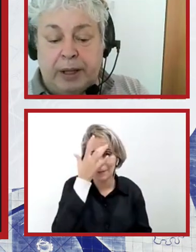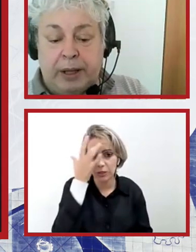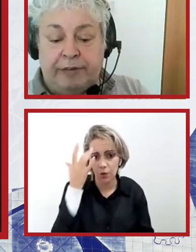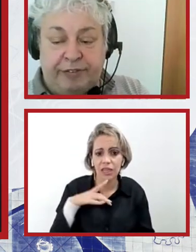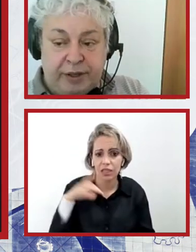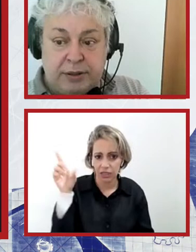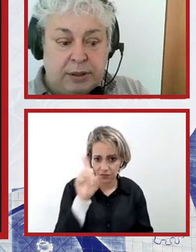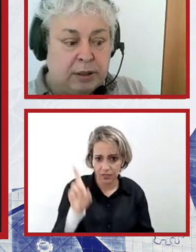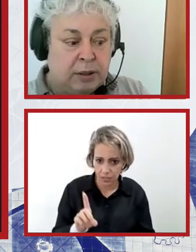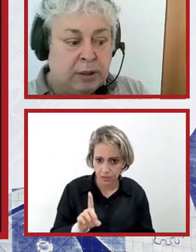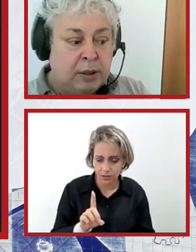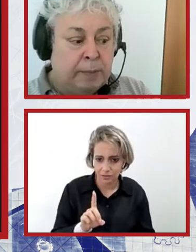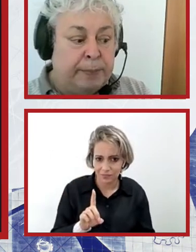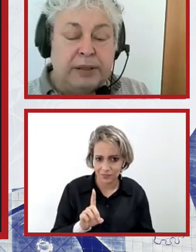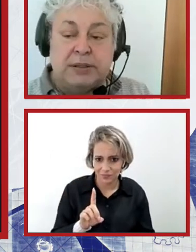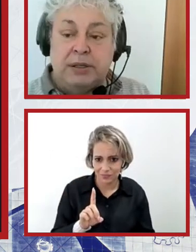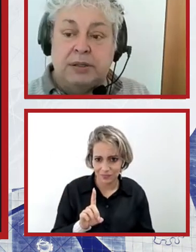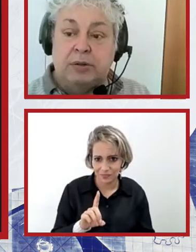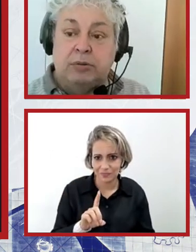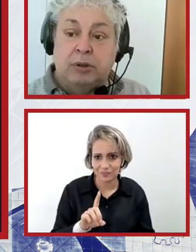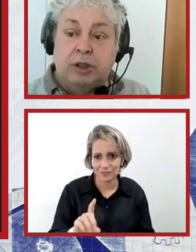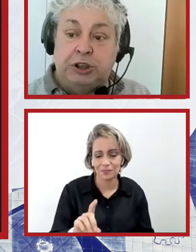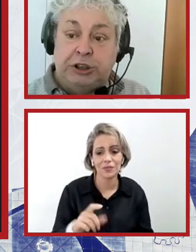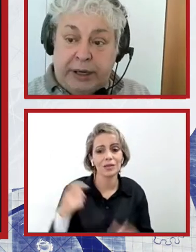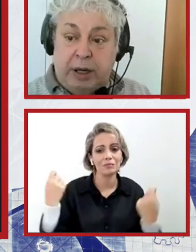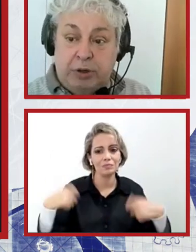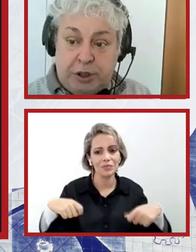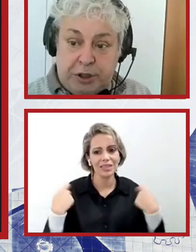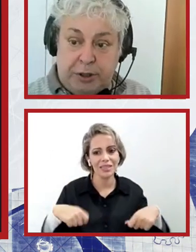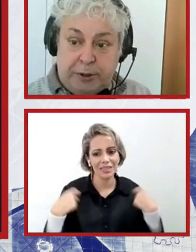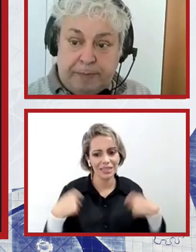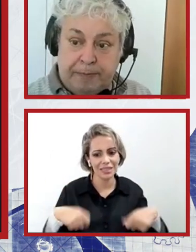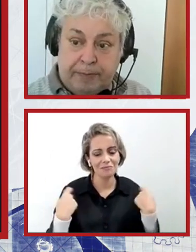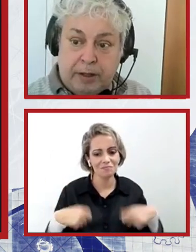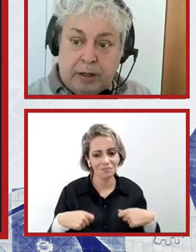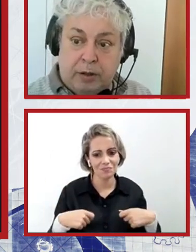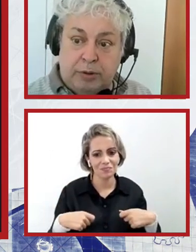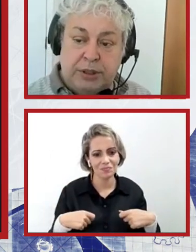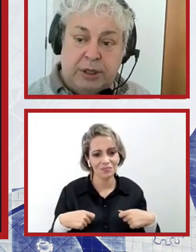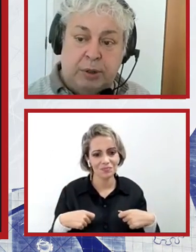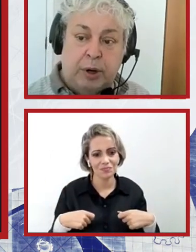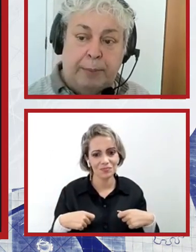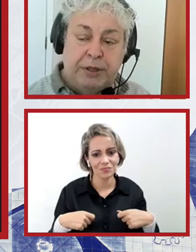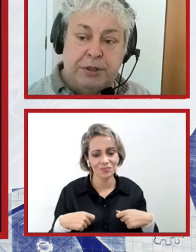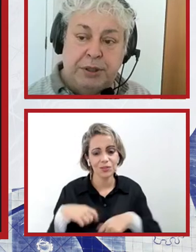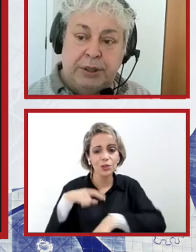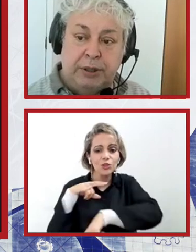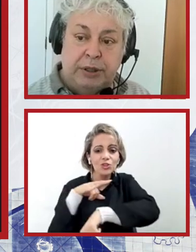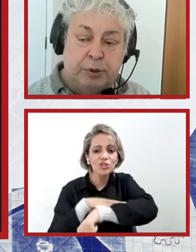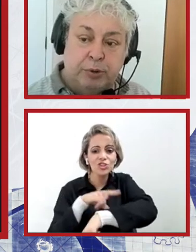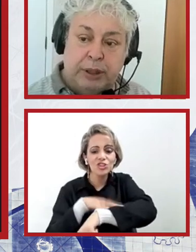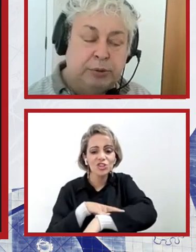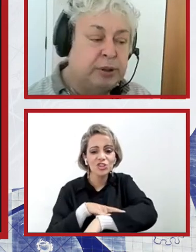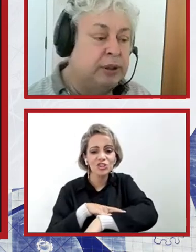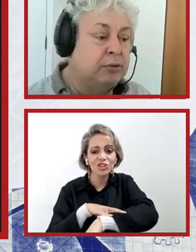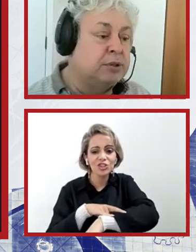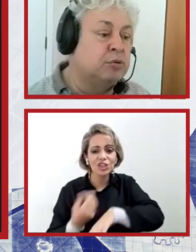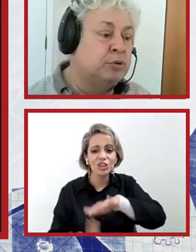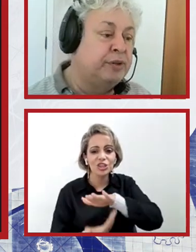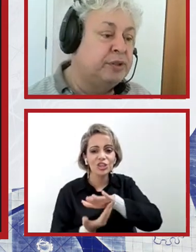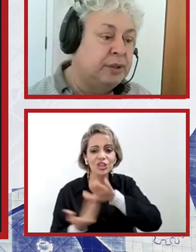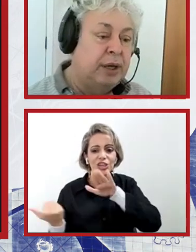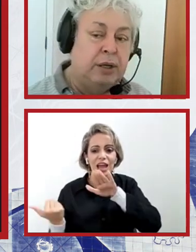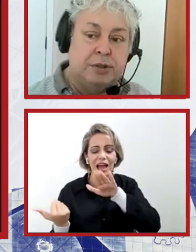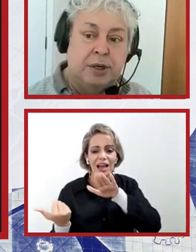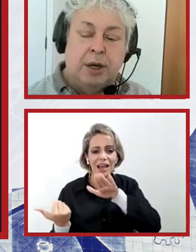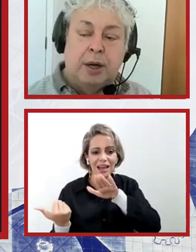deficiência física precisam tirar o xixi. Ou seja, a bexiga e a musculatura não